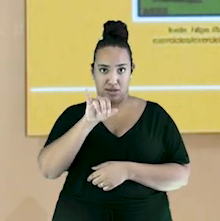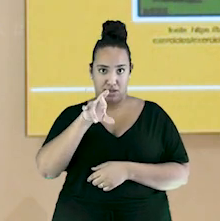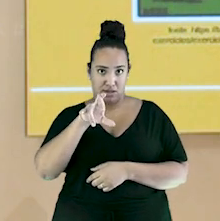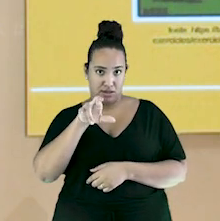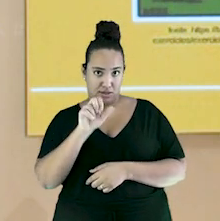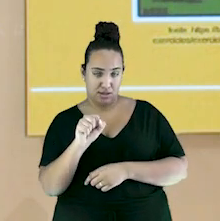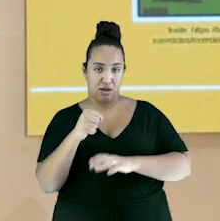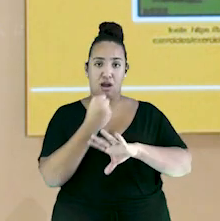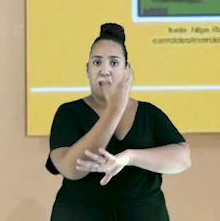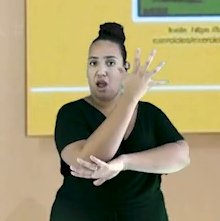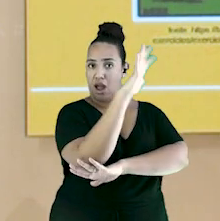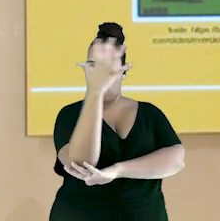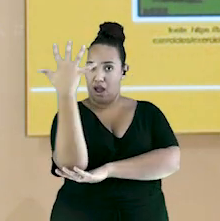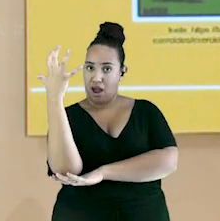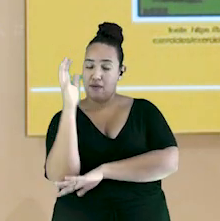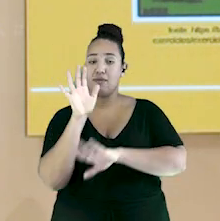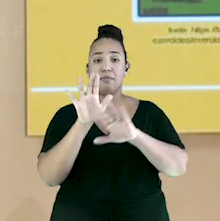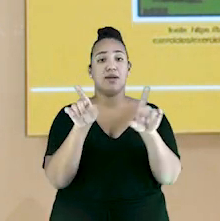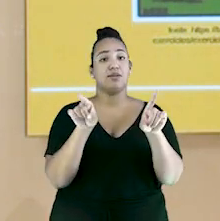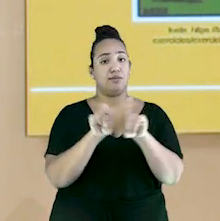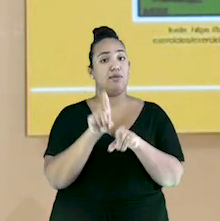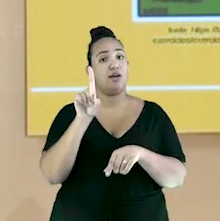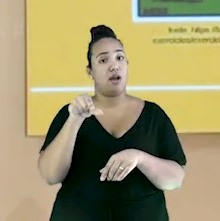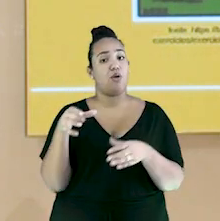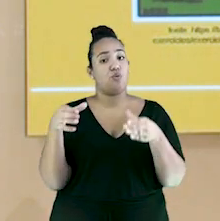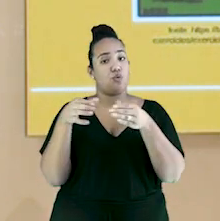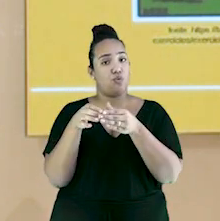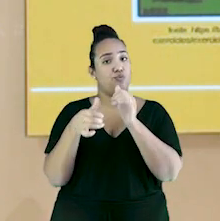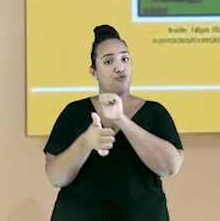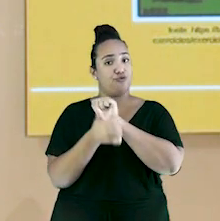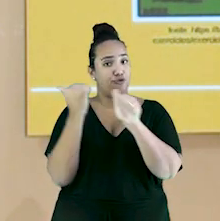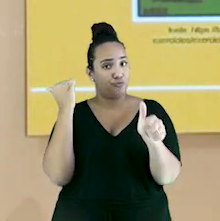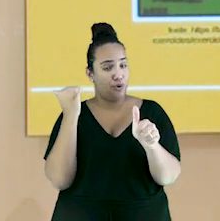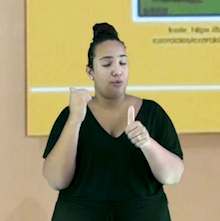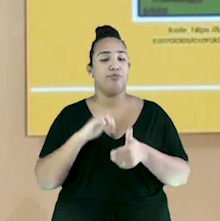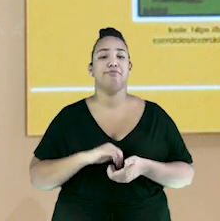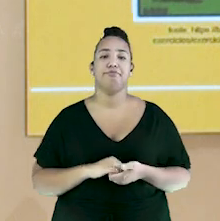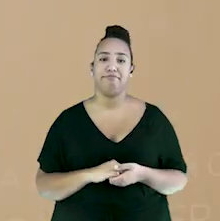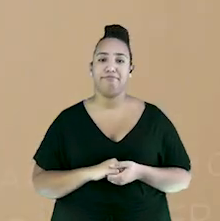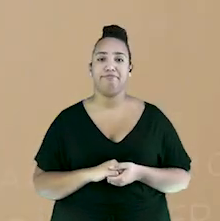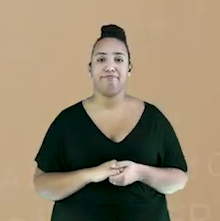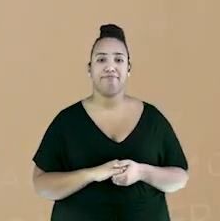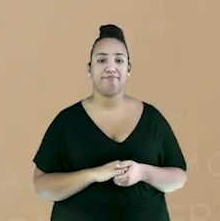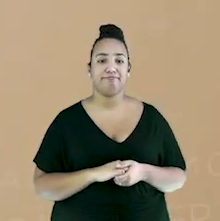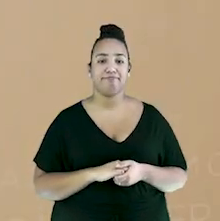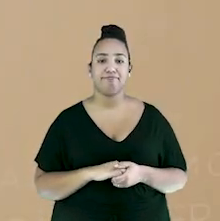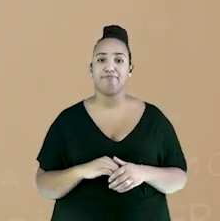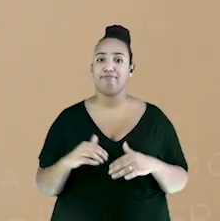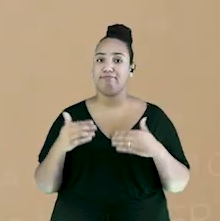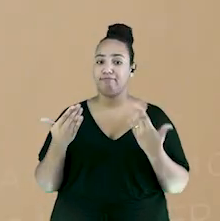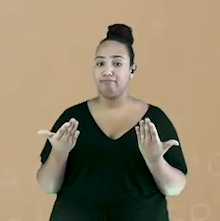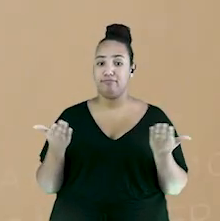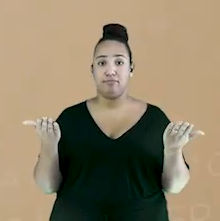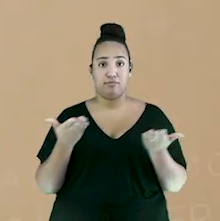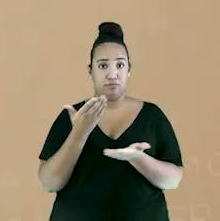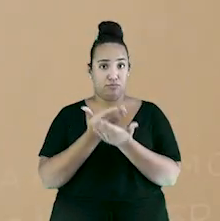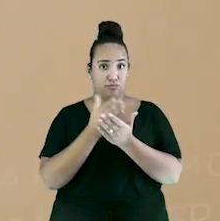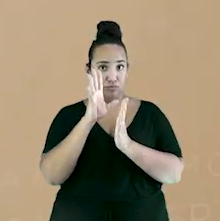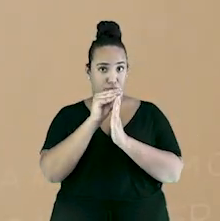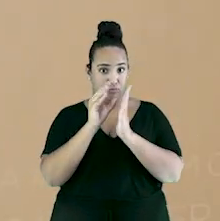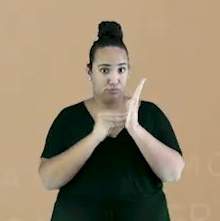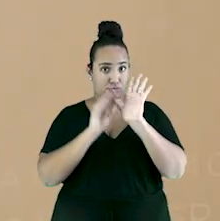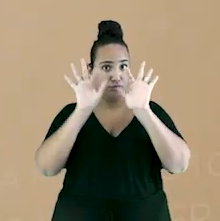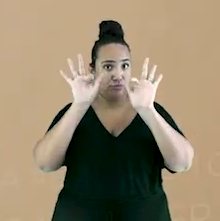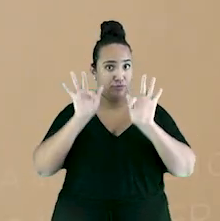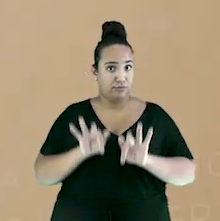árvores mais abundantes aqui no nosso país e também o nome de um famoso time de futebol. Para finalizar o conteúdo da aula de hoje,